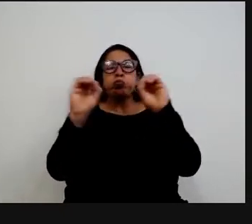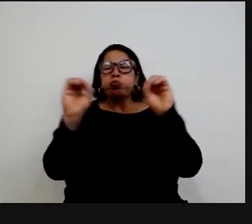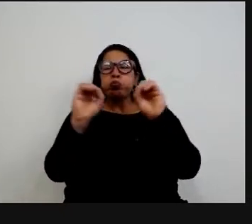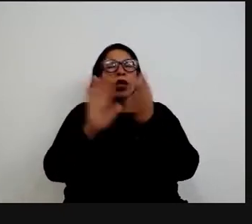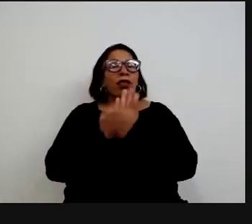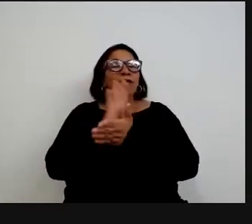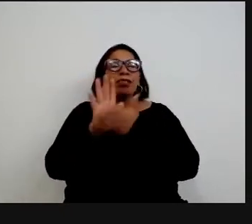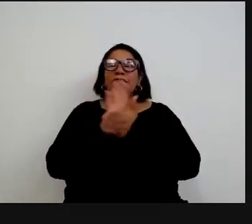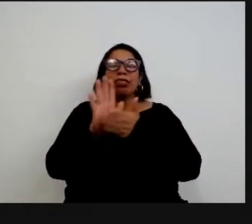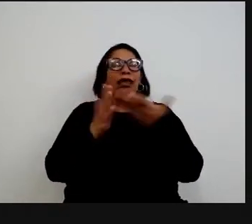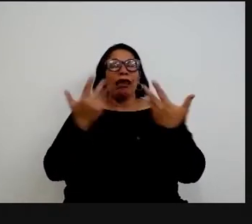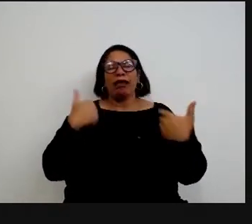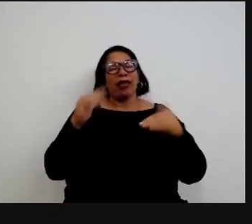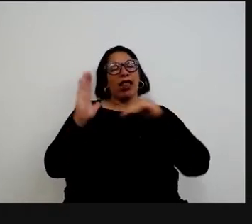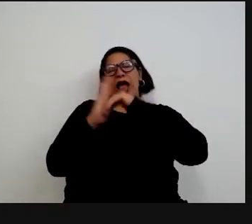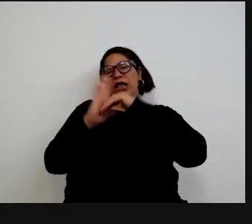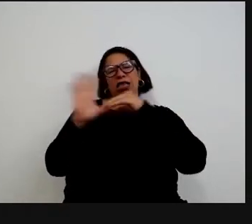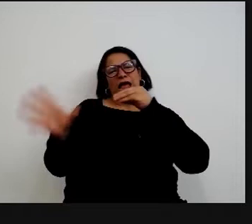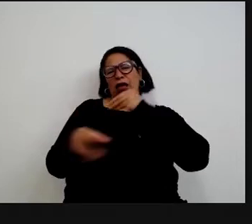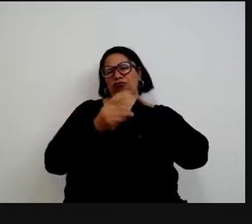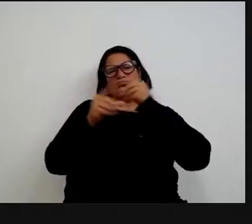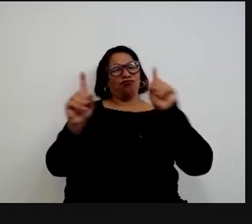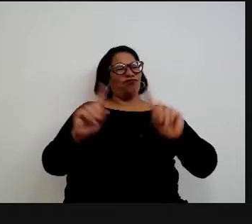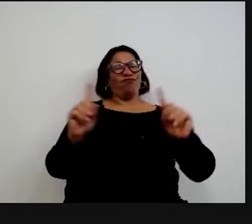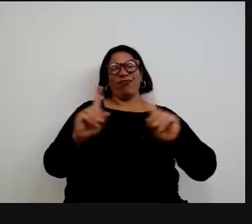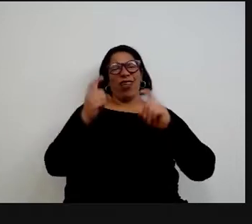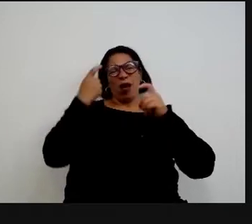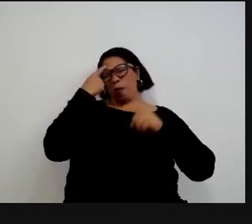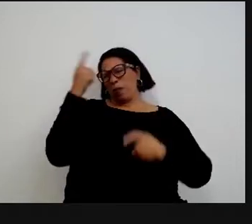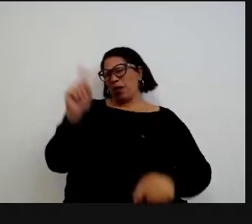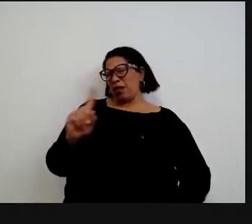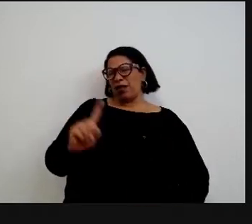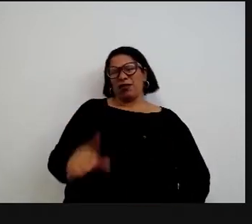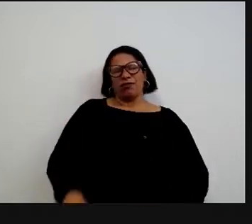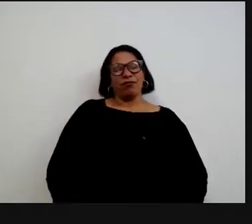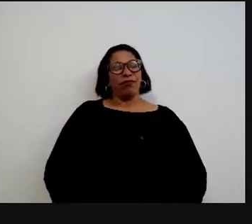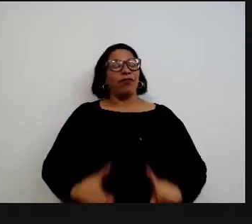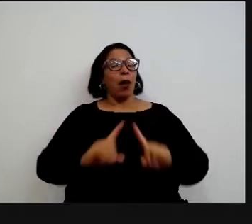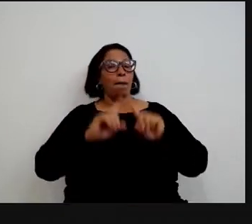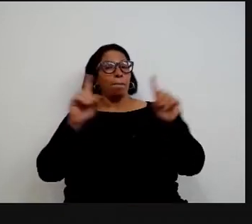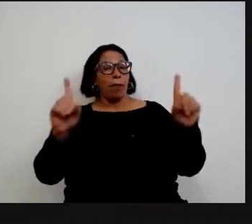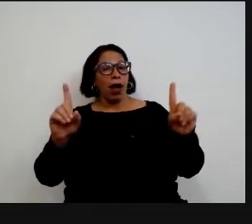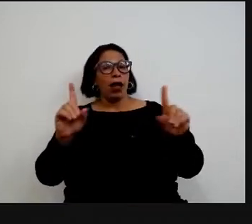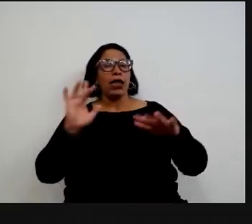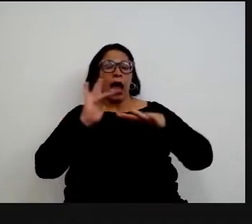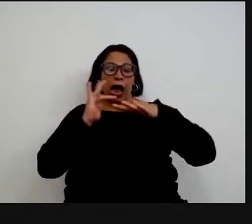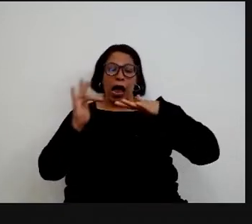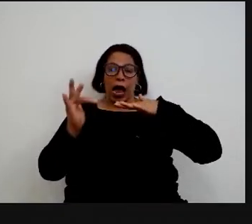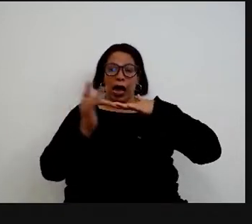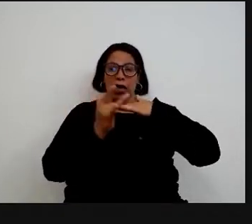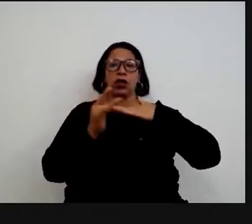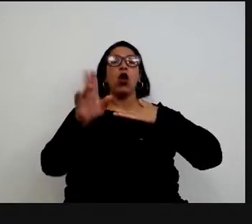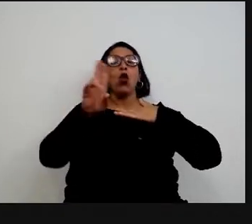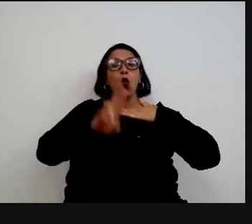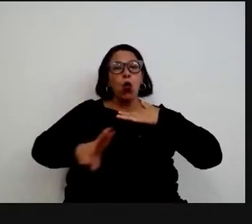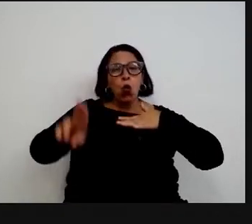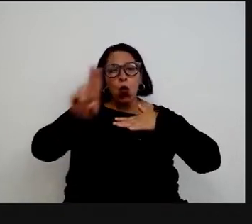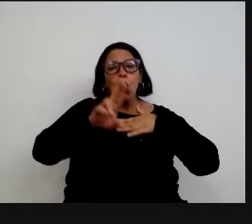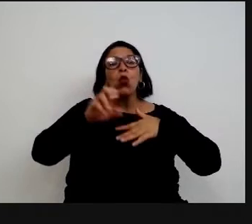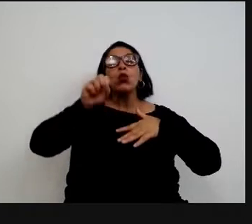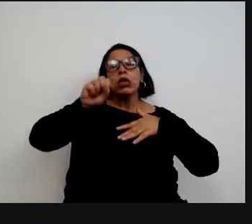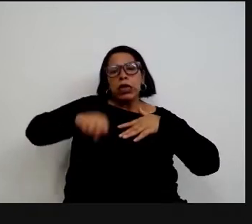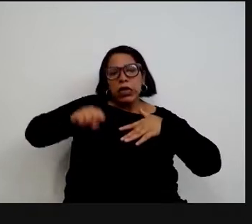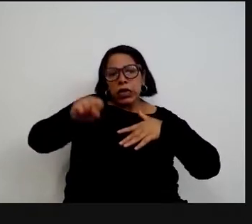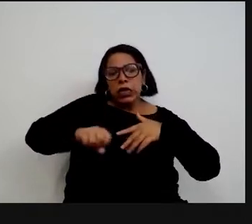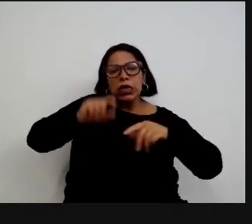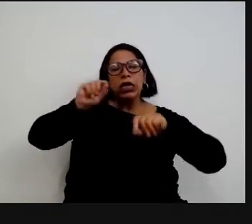isso, para nós, não agrega muito, pelo menos nesse momento, a gente não está pensando nisso, não. Mas as nossas redes sociais a gente usa sempre